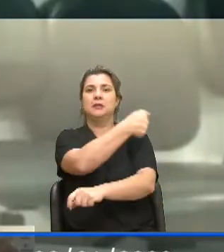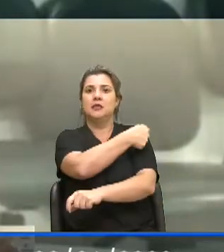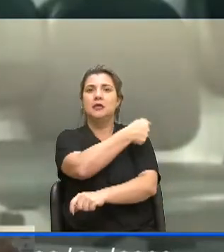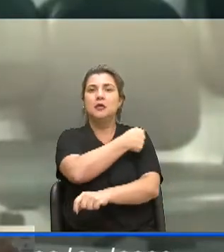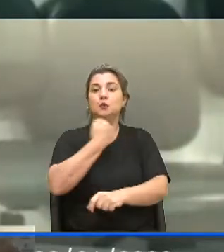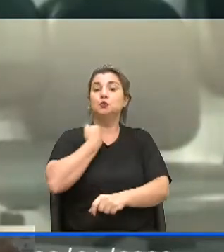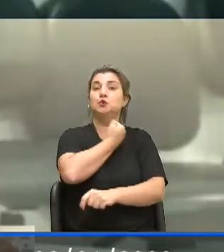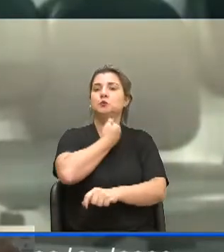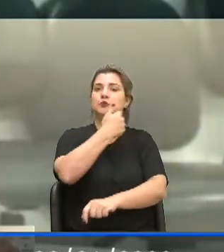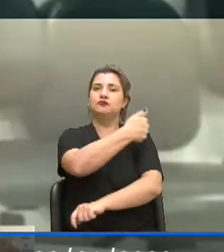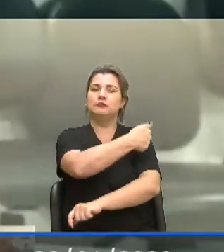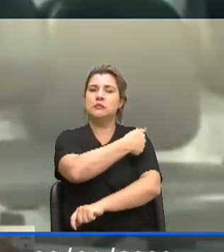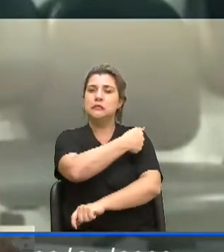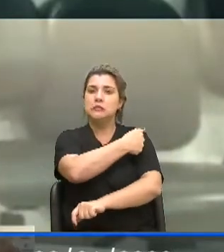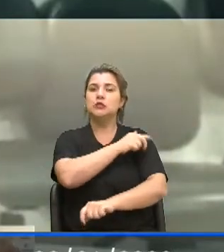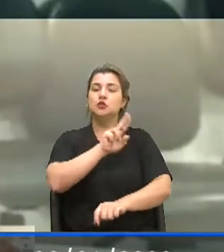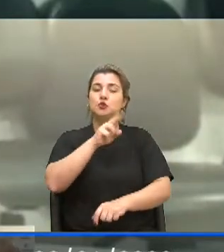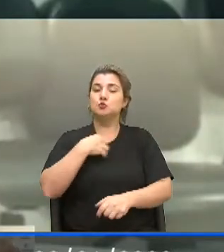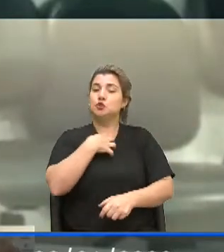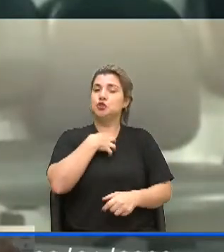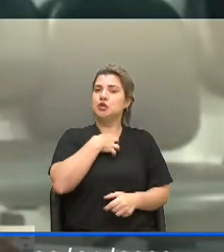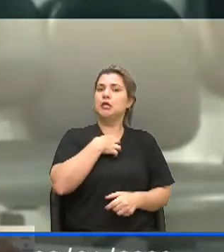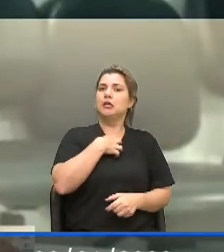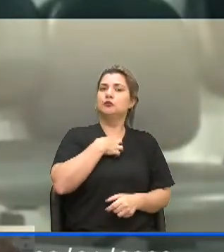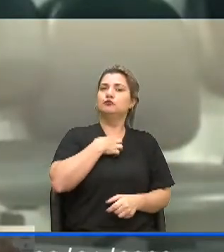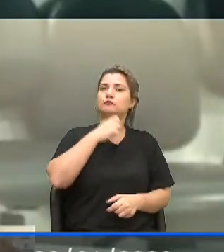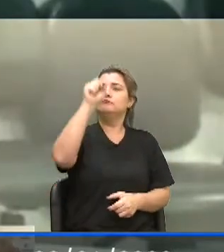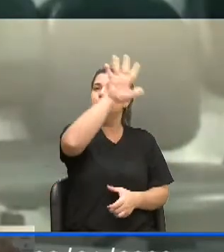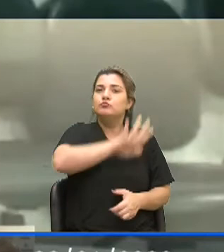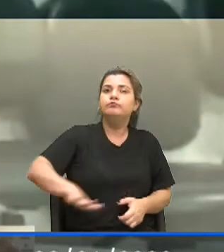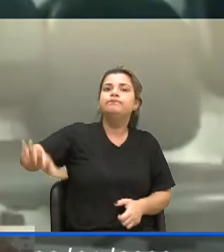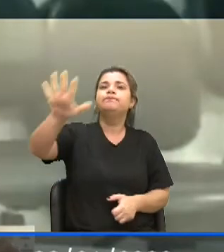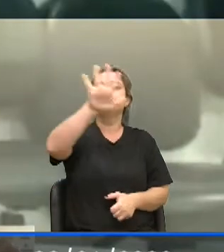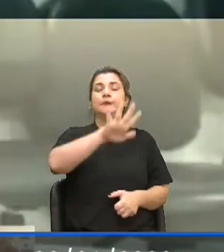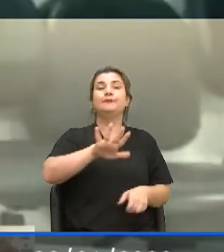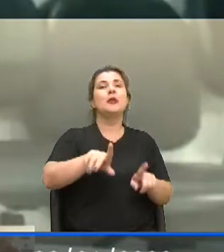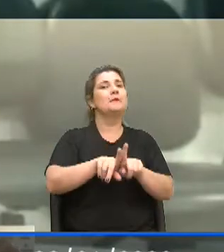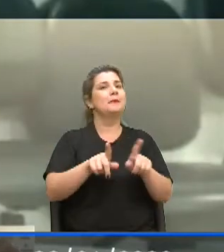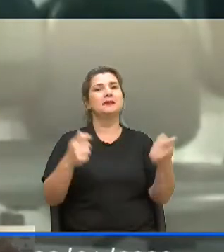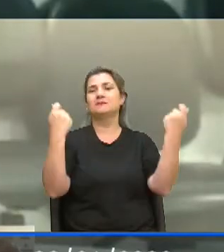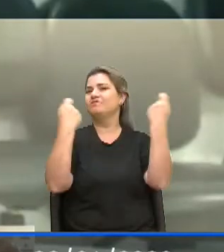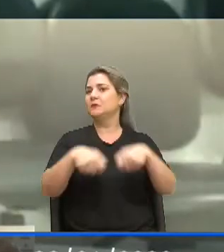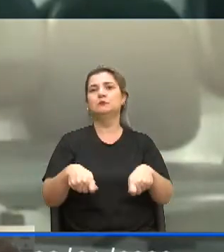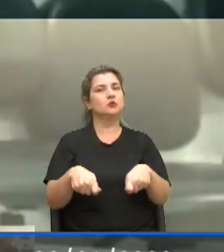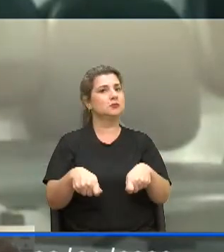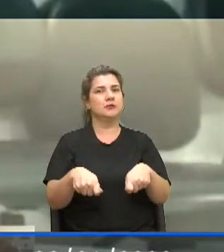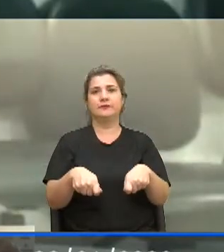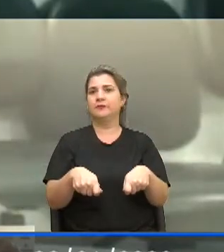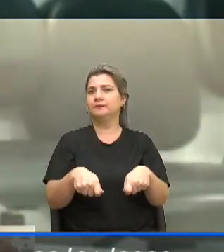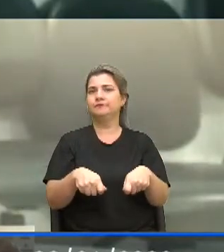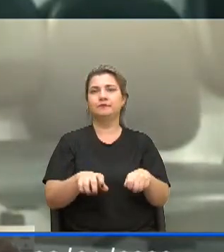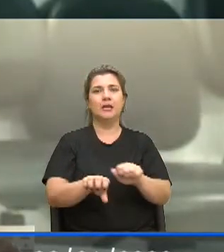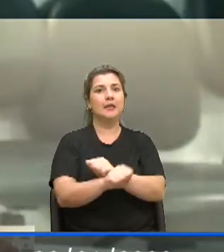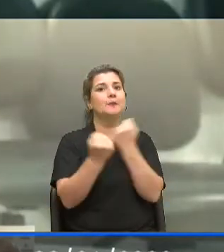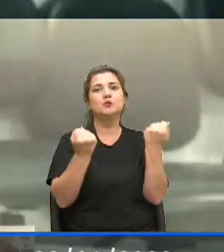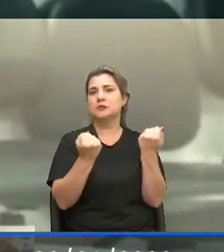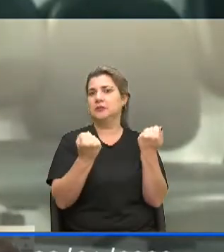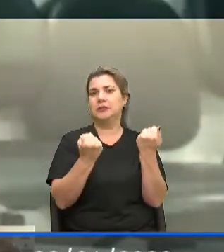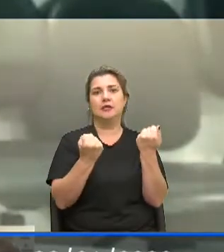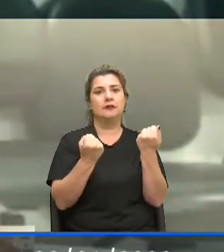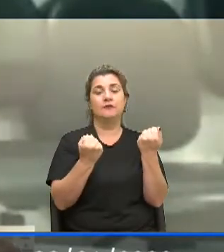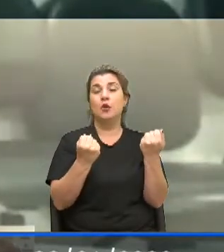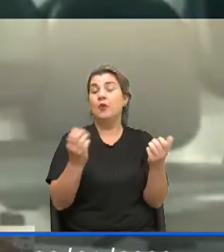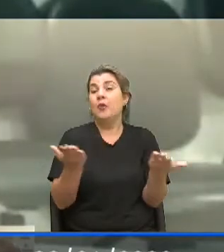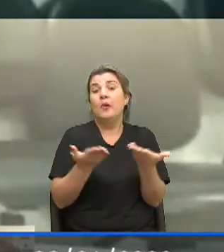forma universal, né? Mas ela é praticamente impossível. Hoje não existe quantitativo no mundo